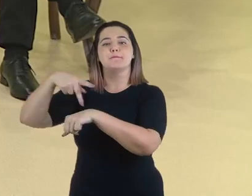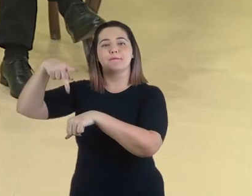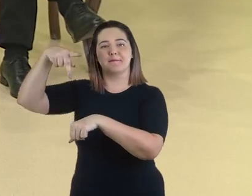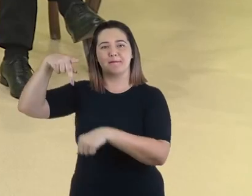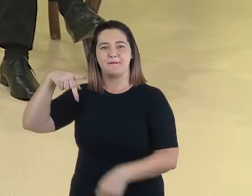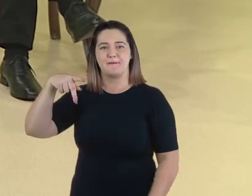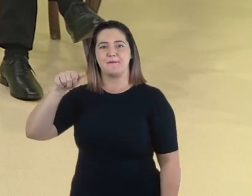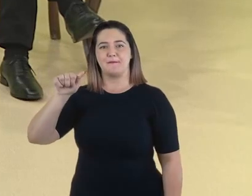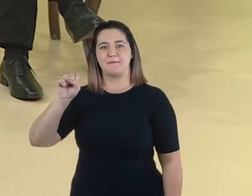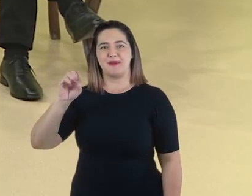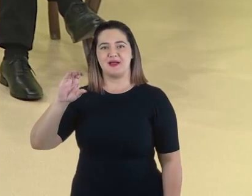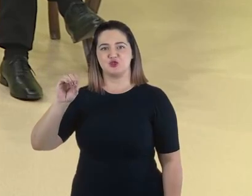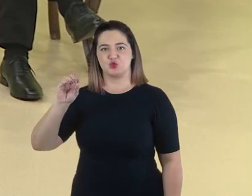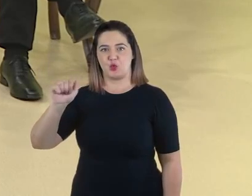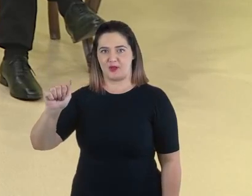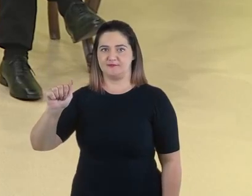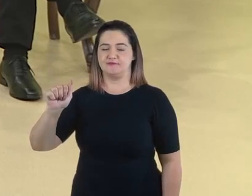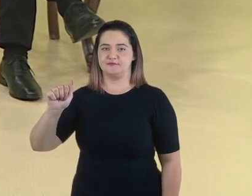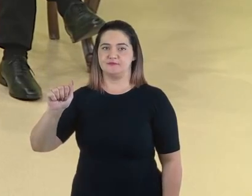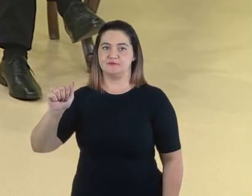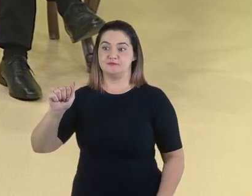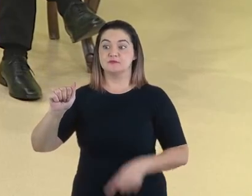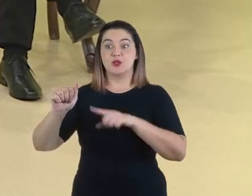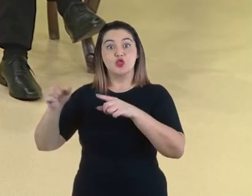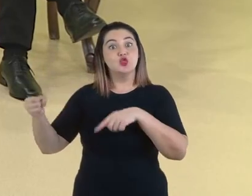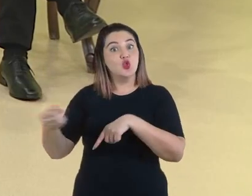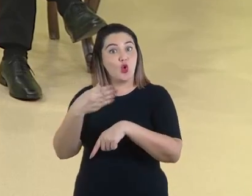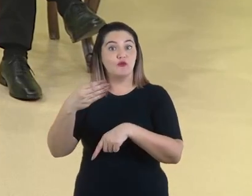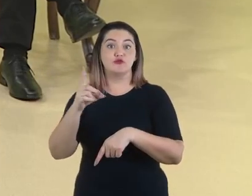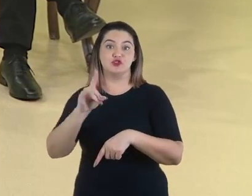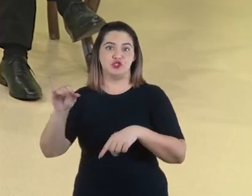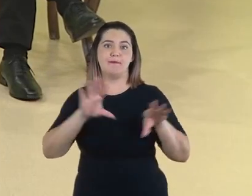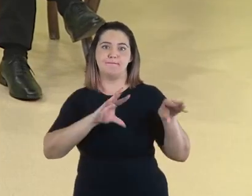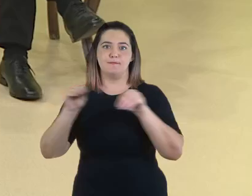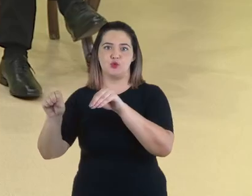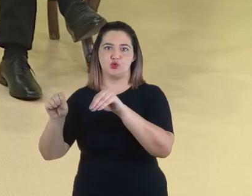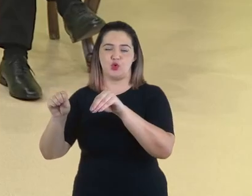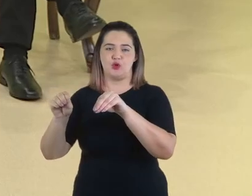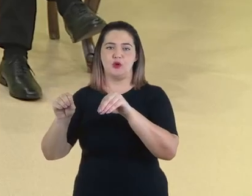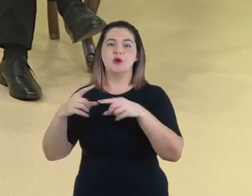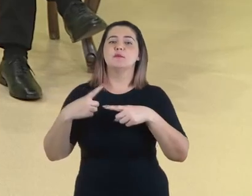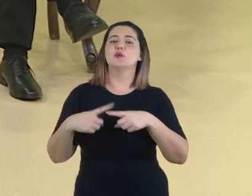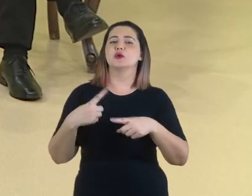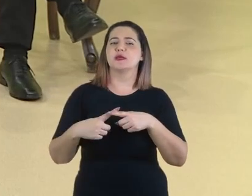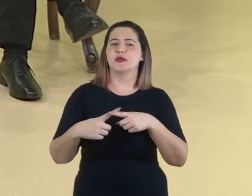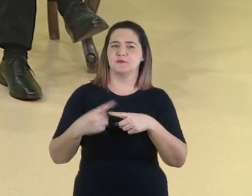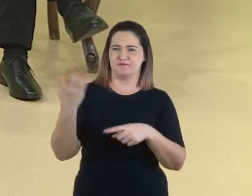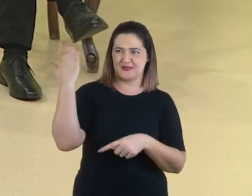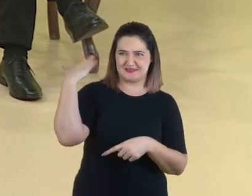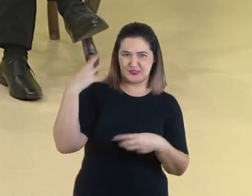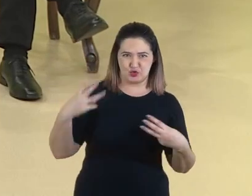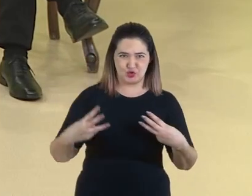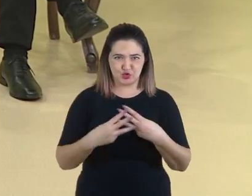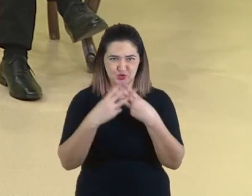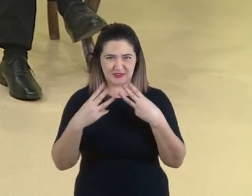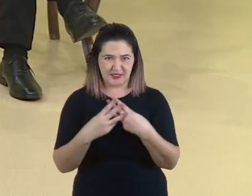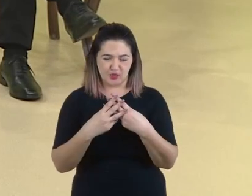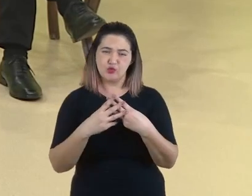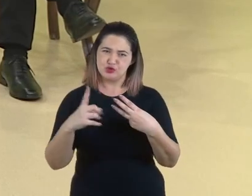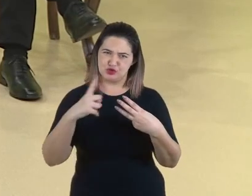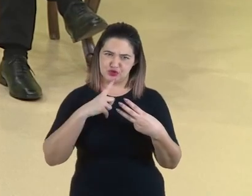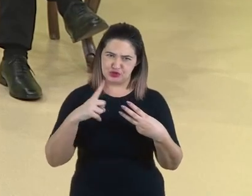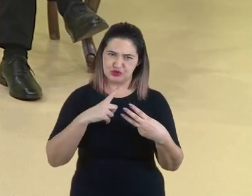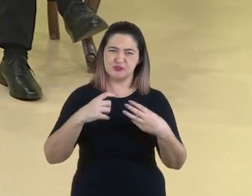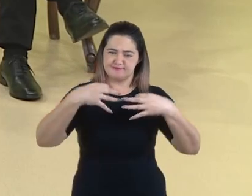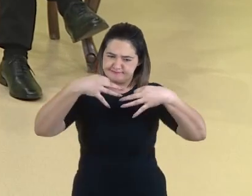Páscoa cristã, que deveria ser a Páscoa judaica, passou agora a ser calculada não mais conforme o calendário